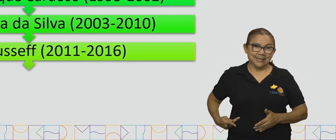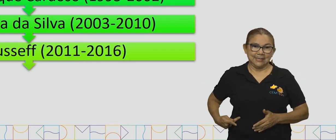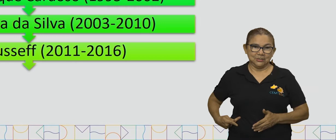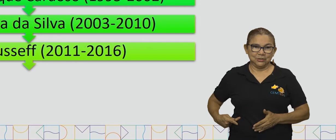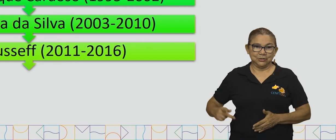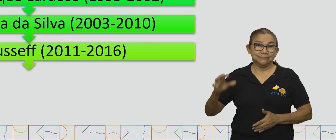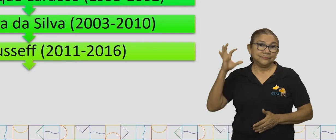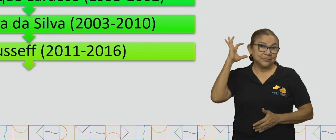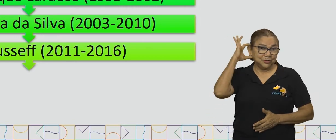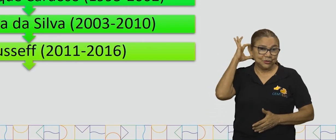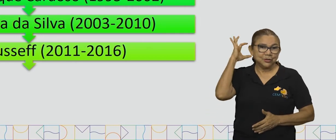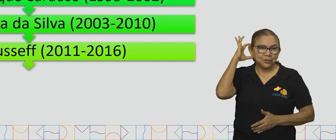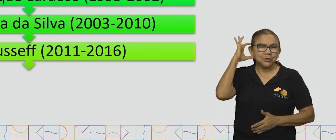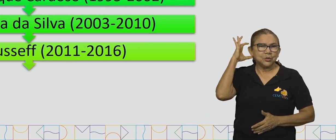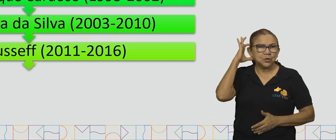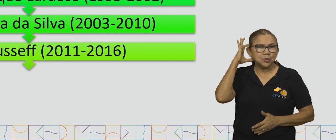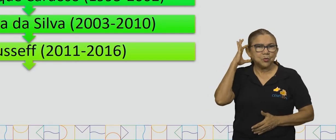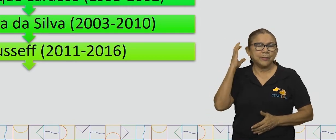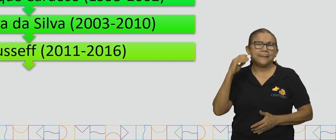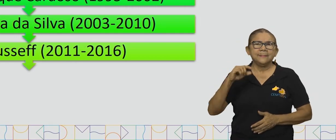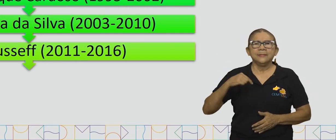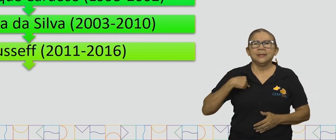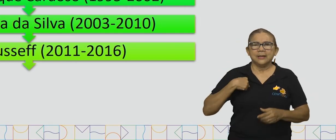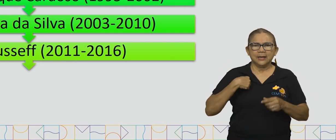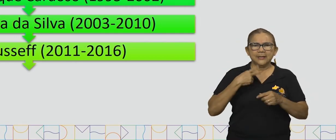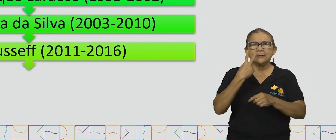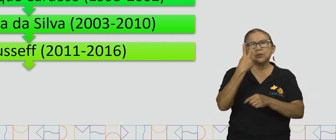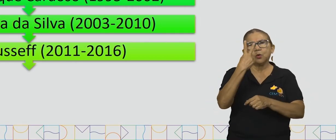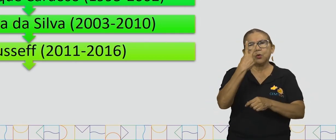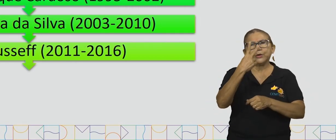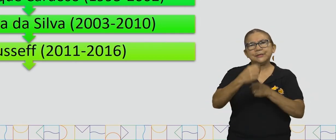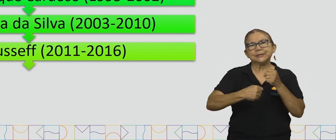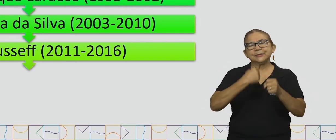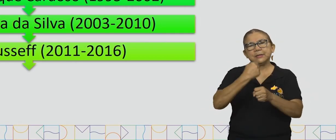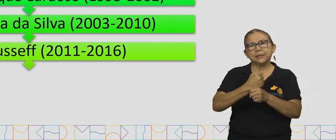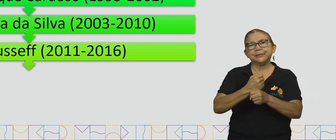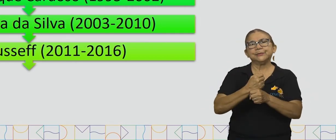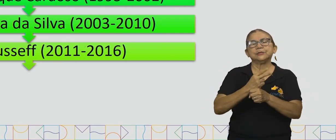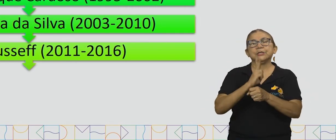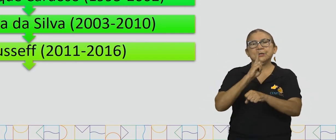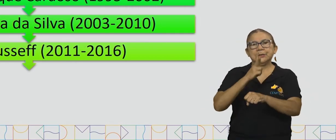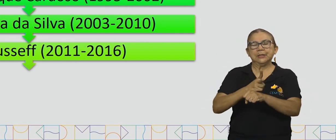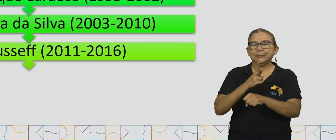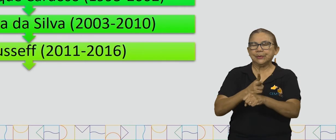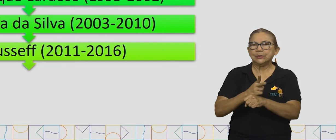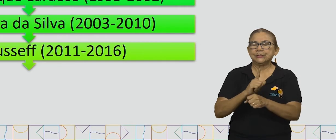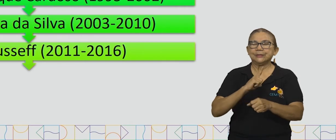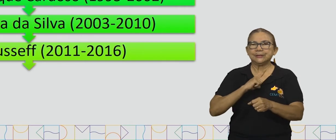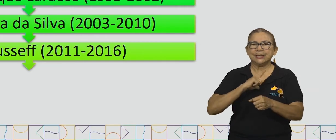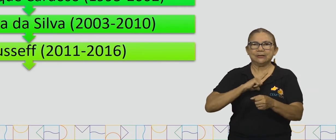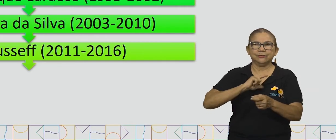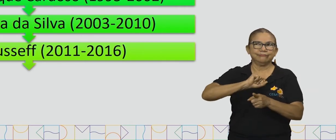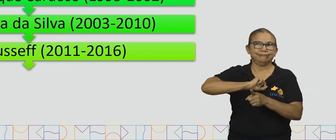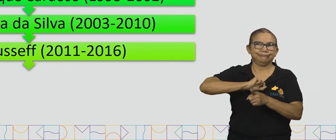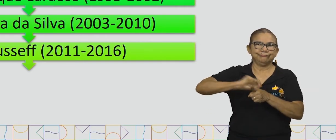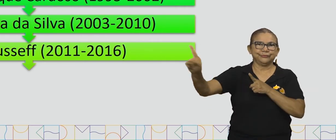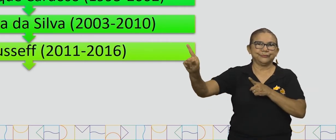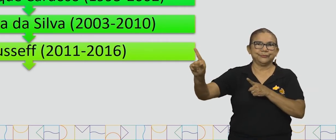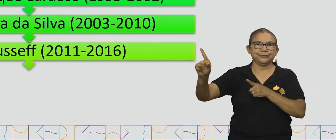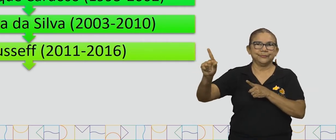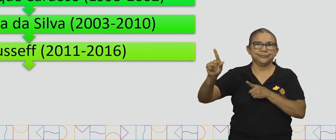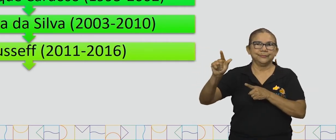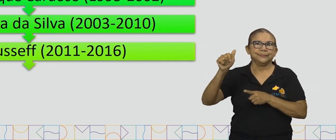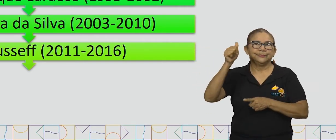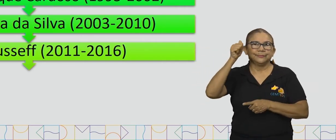2014. Mas menos de 2 anos do segundo mandato, Dilma também sofreu um processo de impeachment e a presidência foi assumida